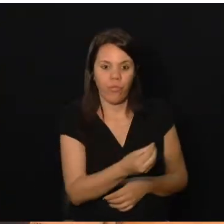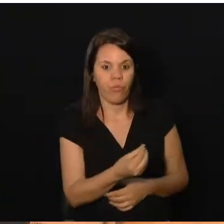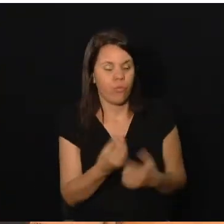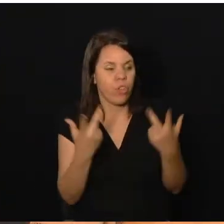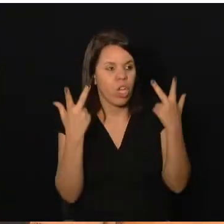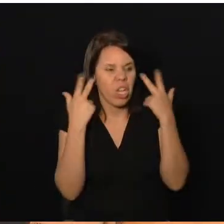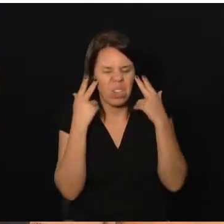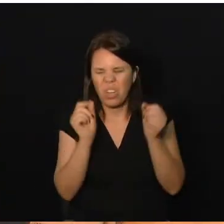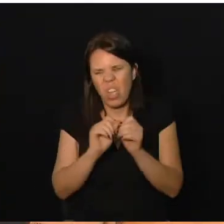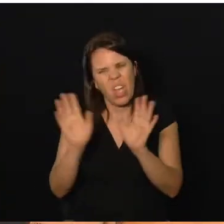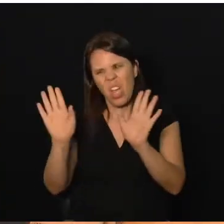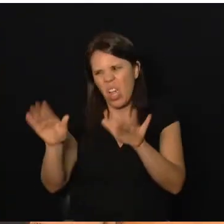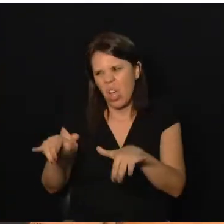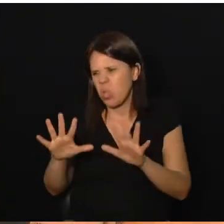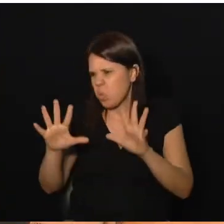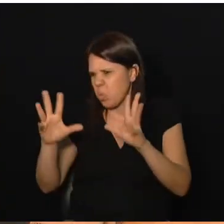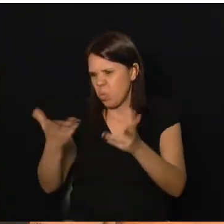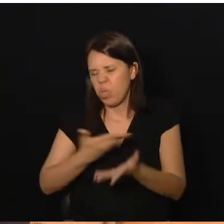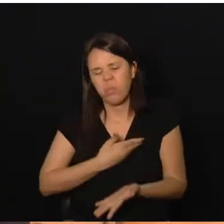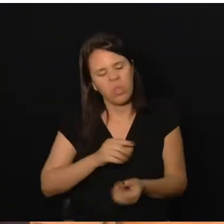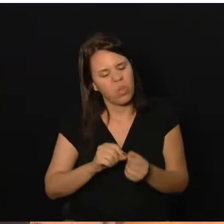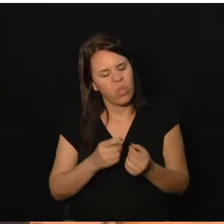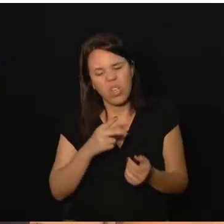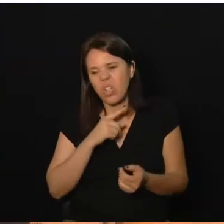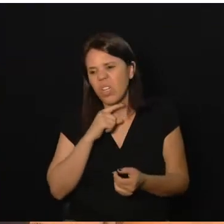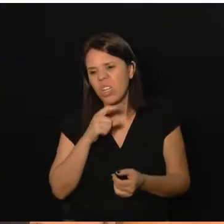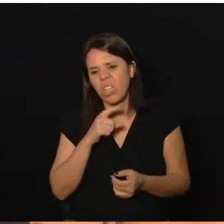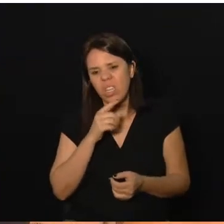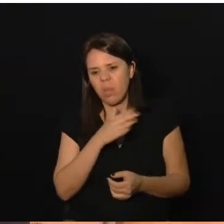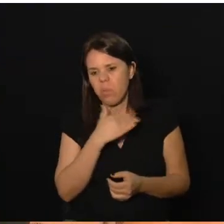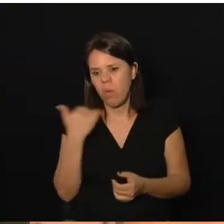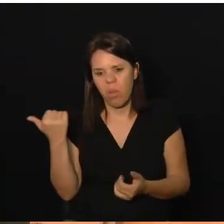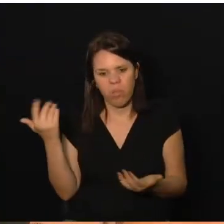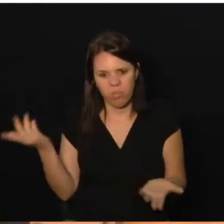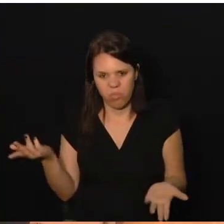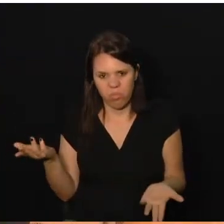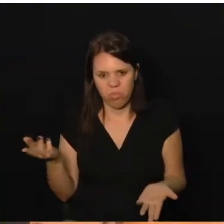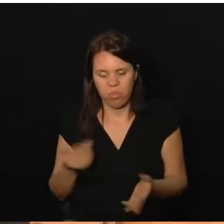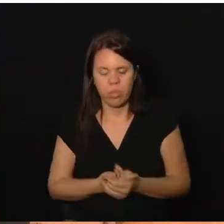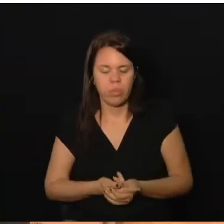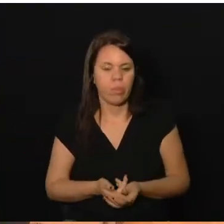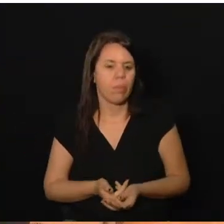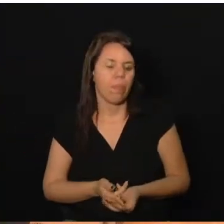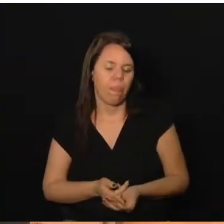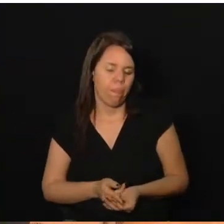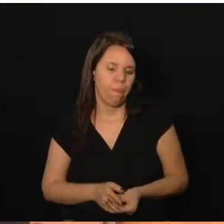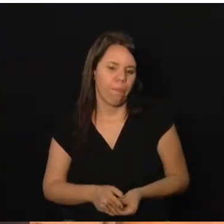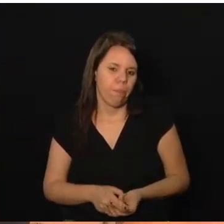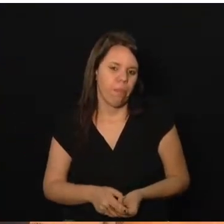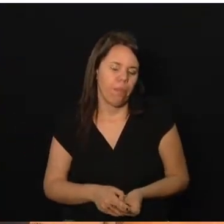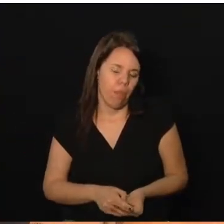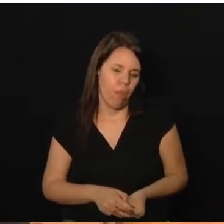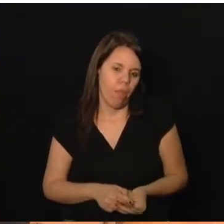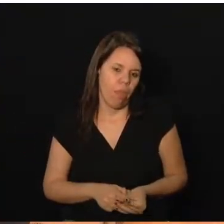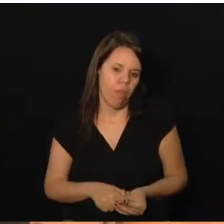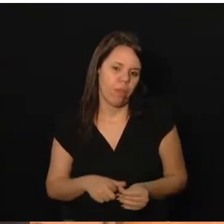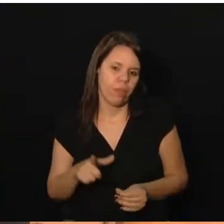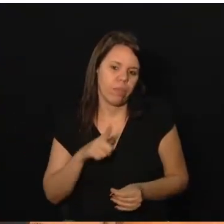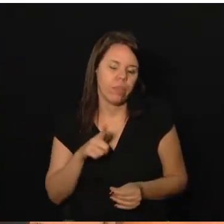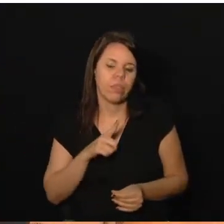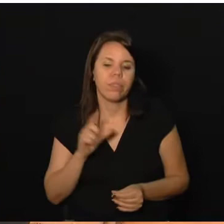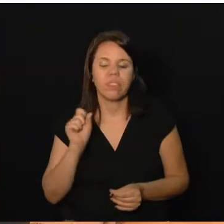natural. Não faz mal, porque todos meus amigos fumam, ninguém morreu, está tudo certo, né? Então, existe essa questão